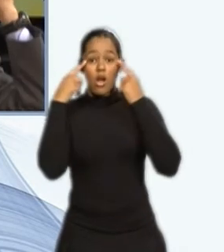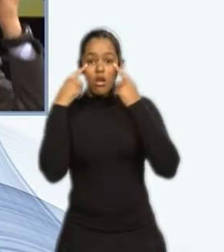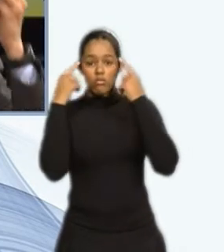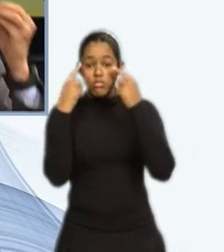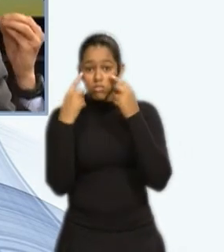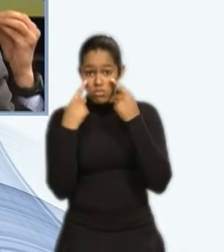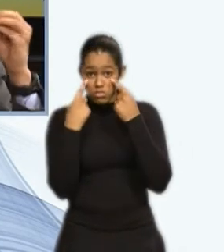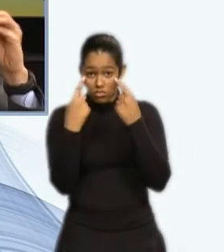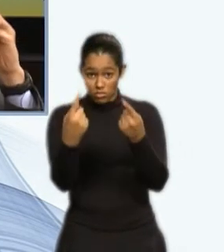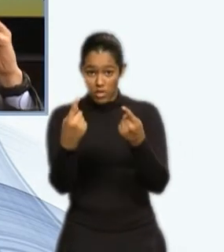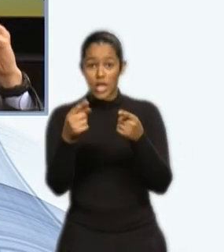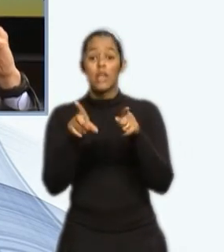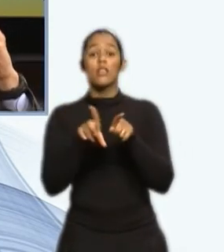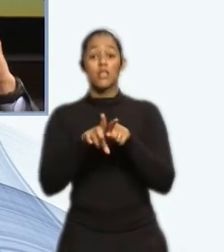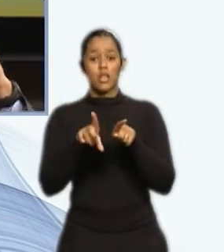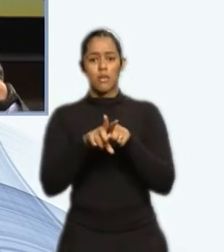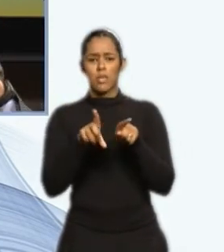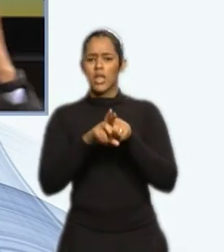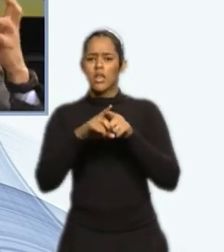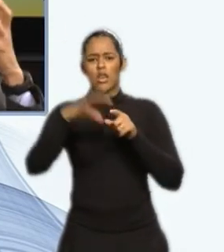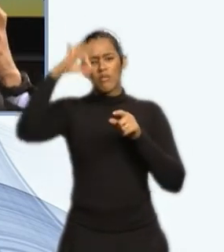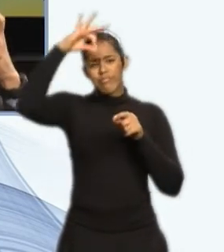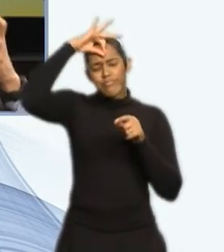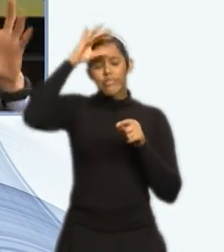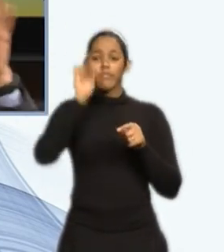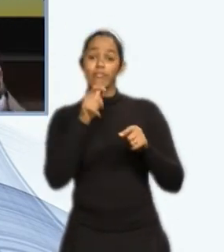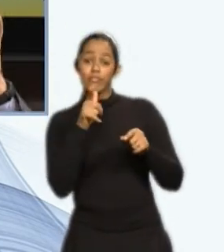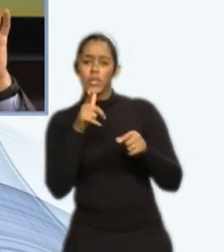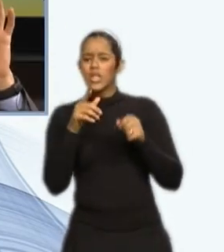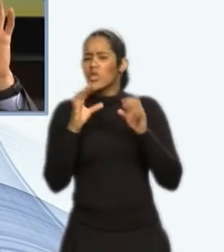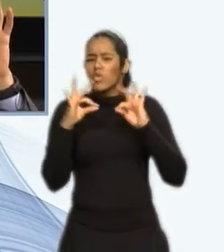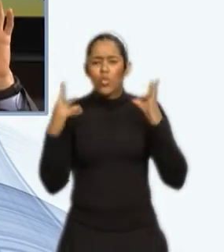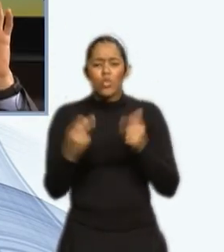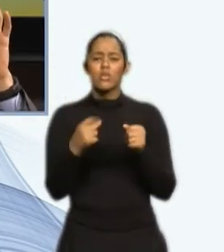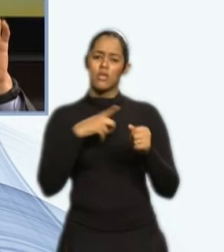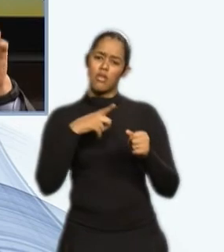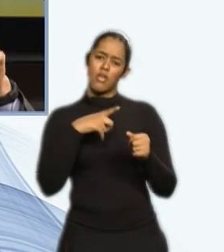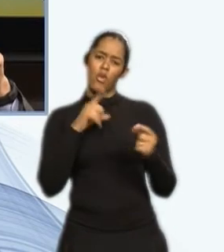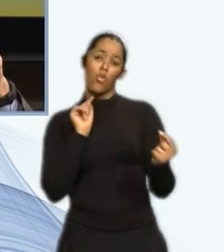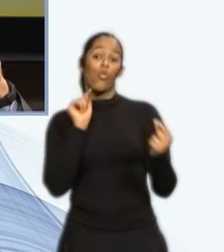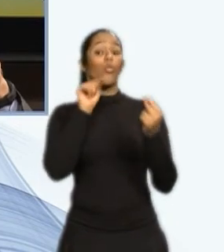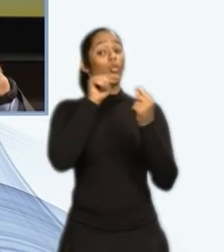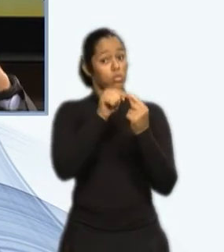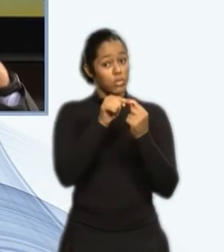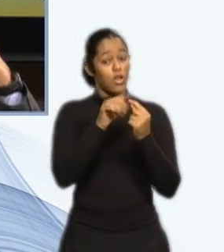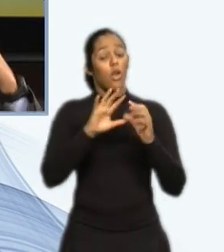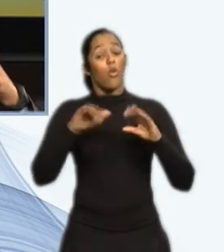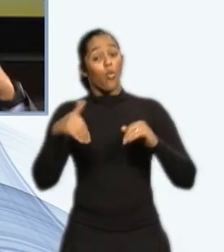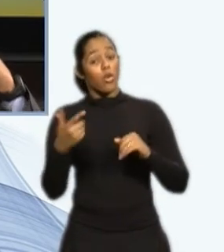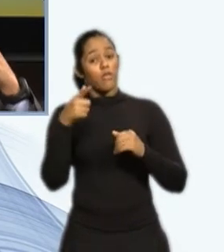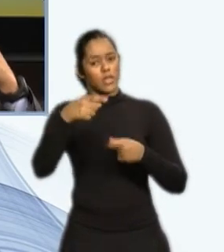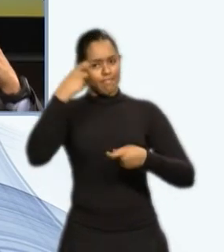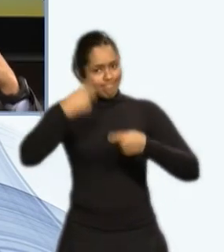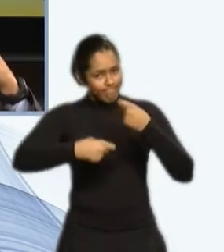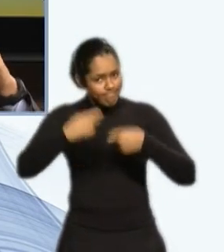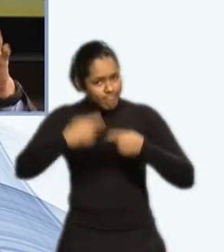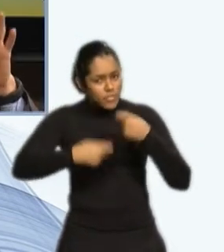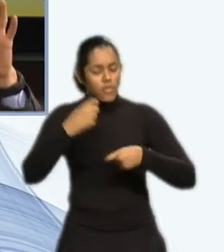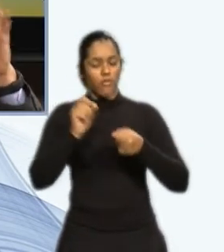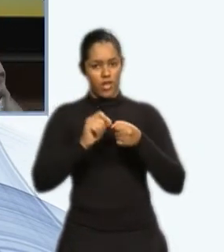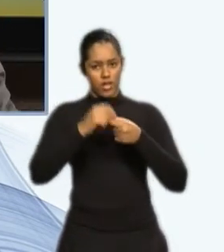os olhos para ver. E os órgãos sexuais, cada um tem a sua função. Quando você pratica a relação